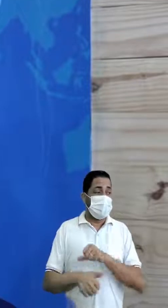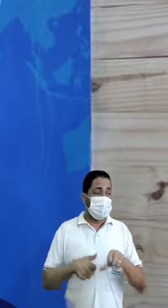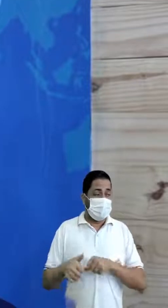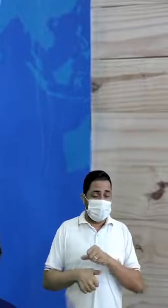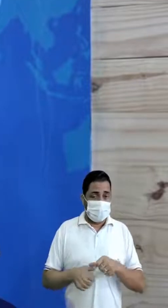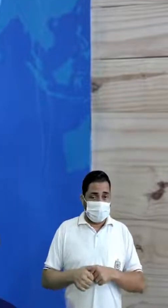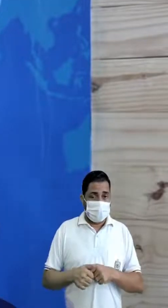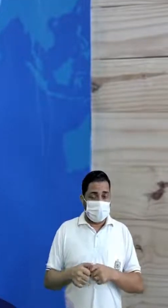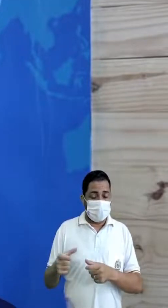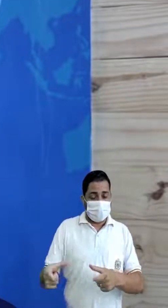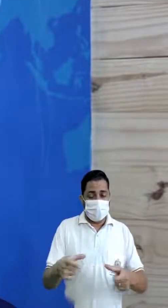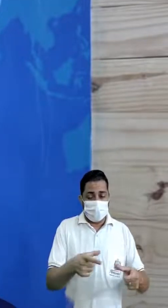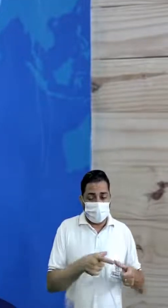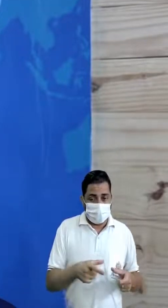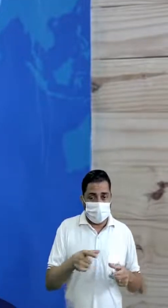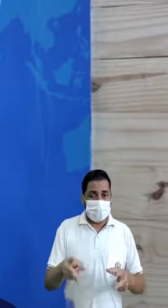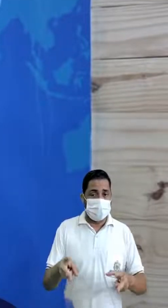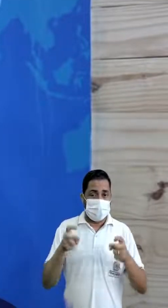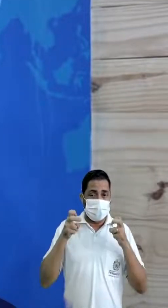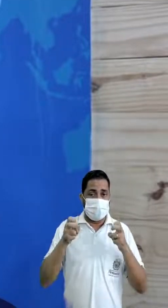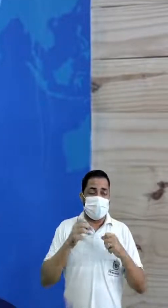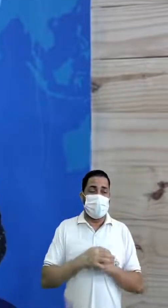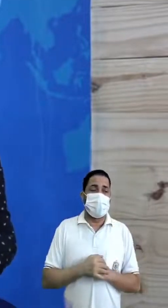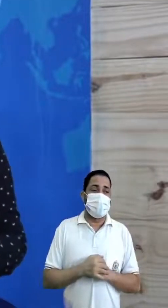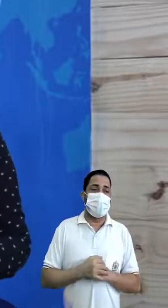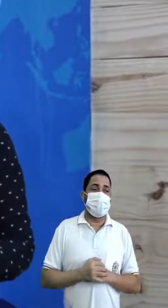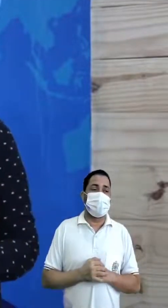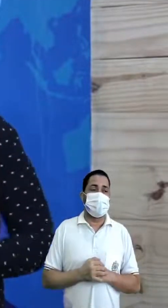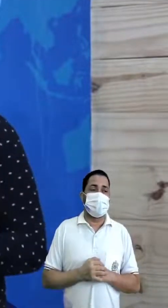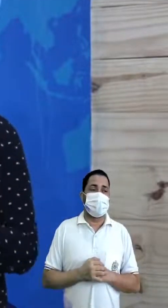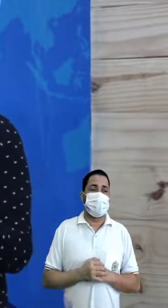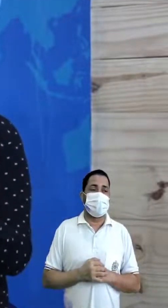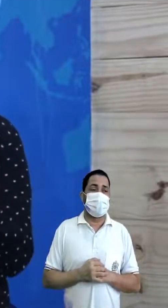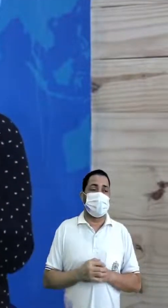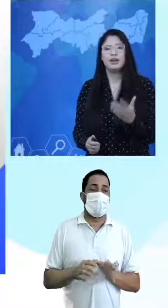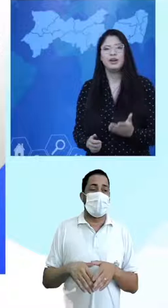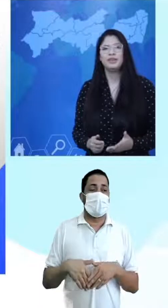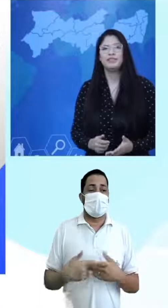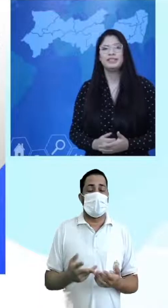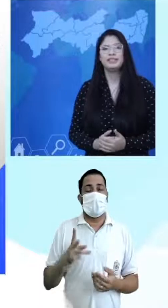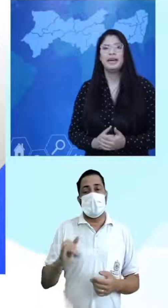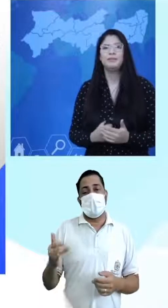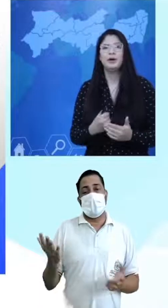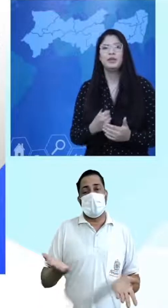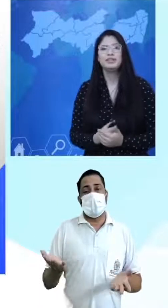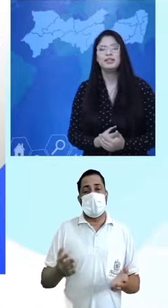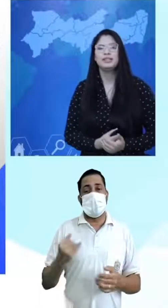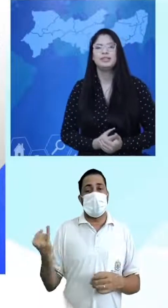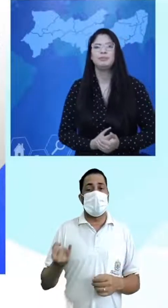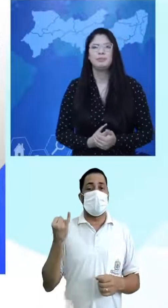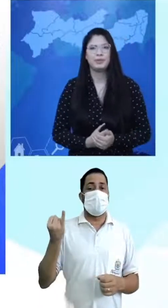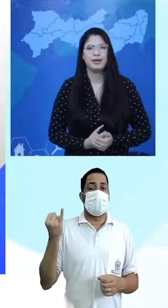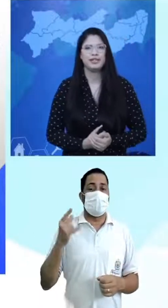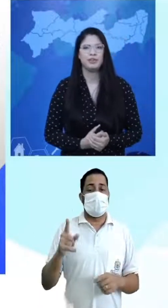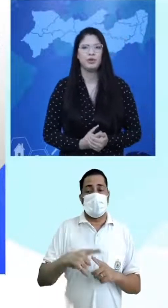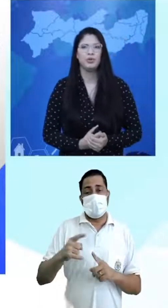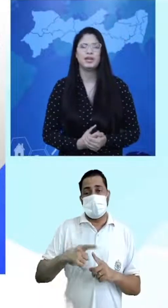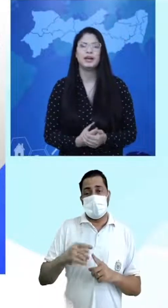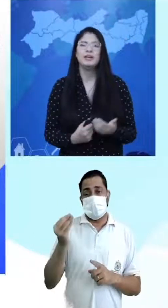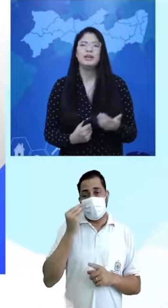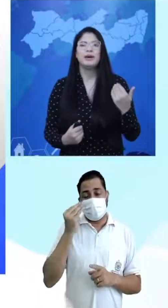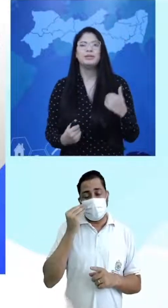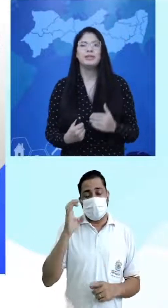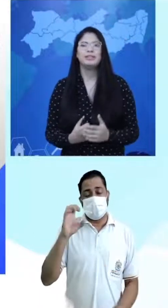a posição do observador, certo? E aí a gente vai agora enfatizar a importância desse tipo de perspectiva